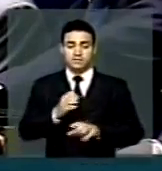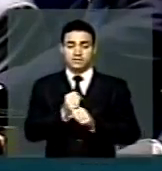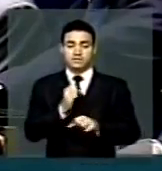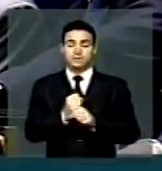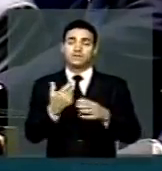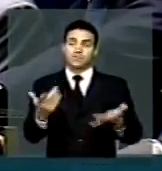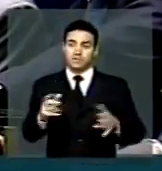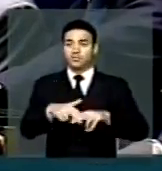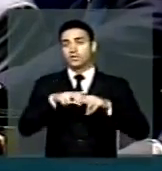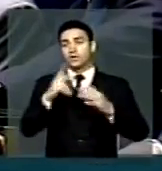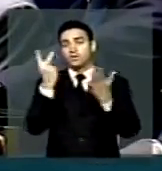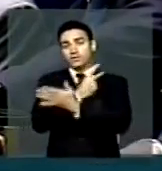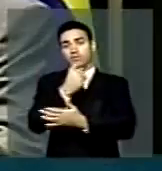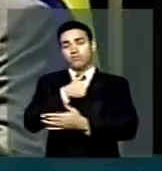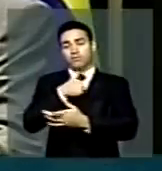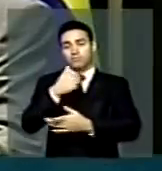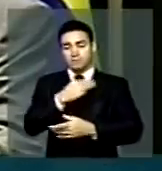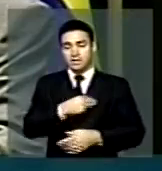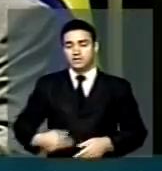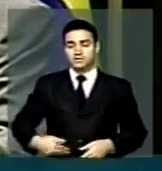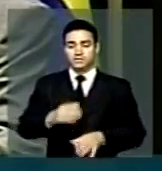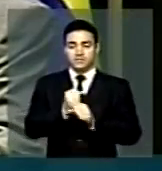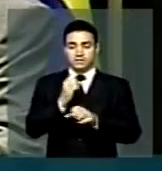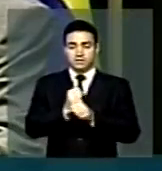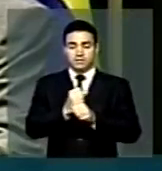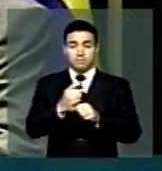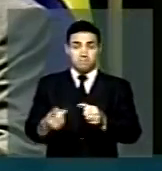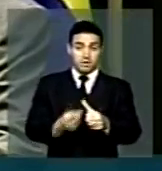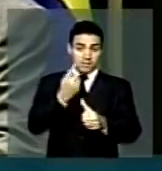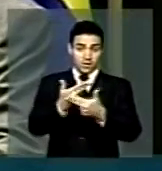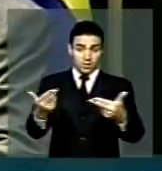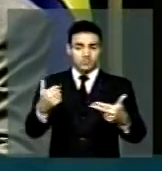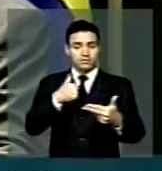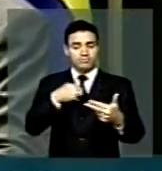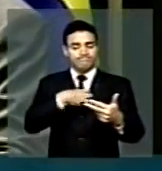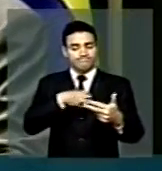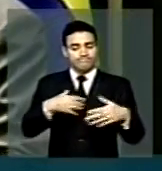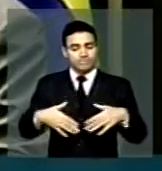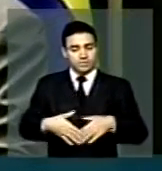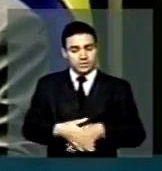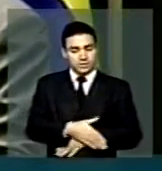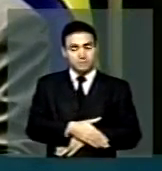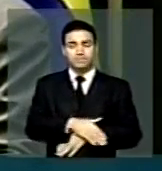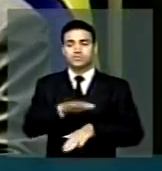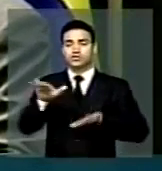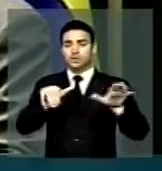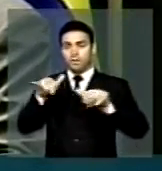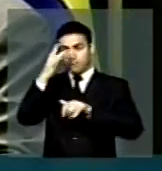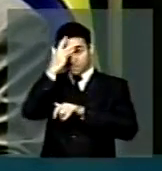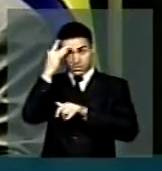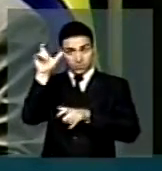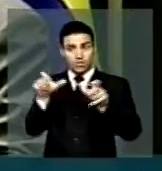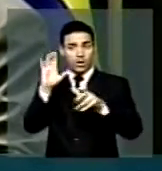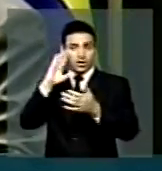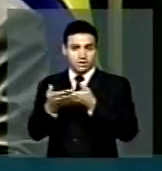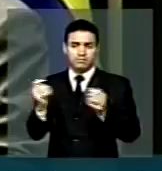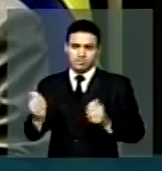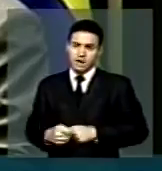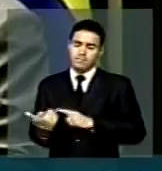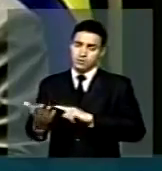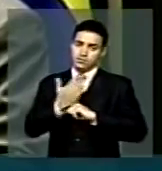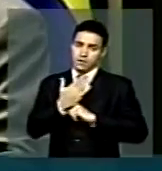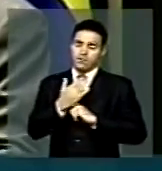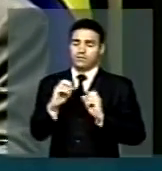virei ministro da Fazenda. A primeira coisa que fiz foi, com humildade, chamar aqueles que eu acreditava que poderiam me